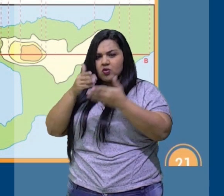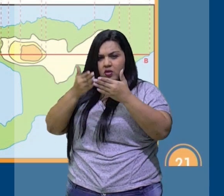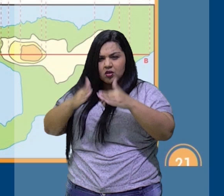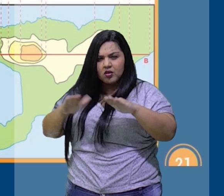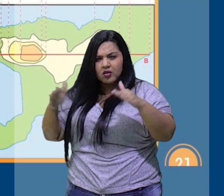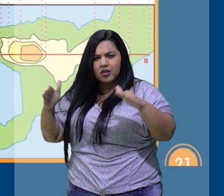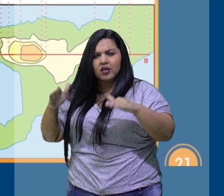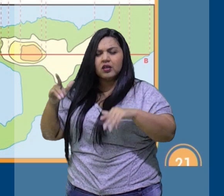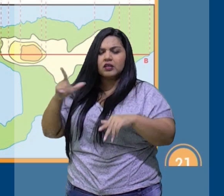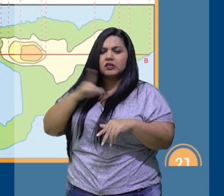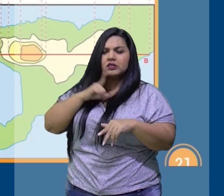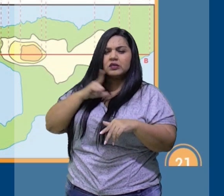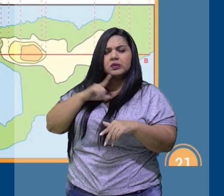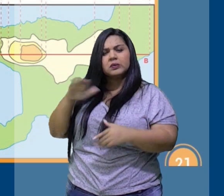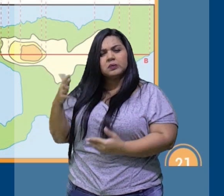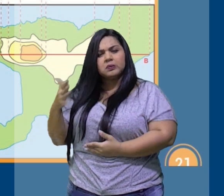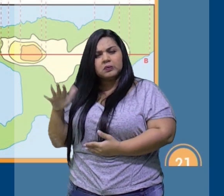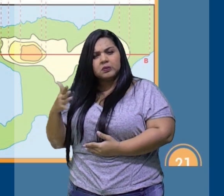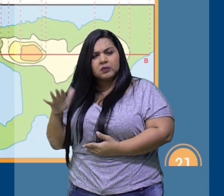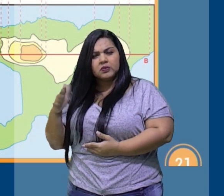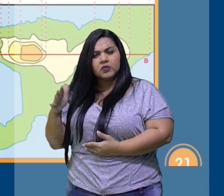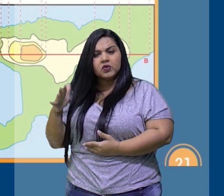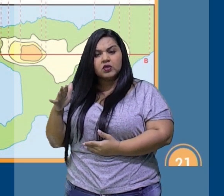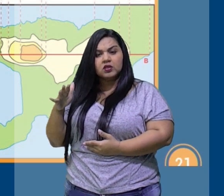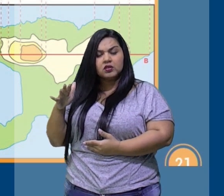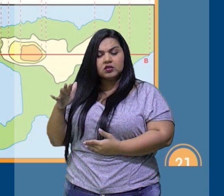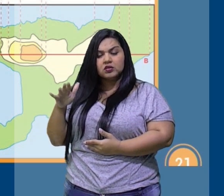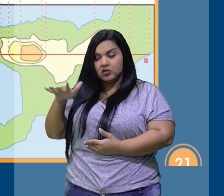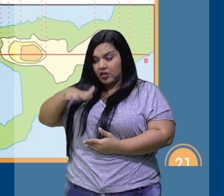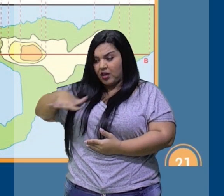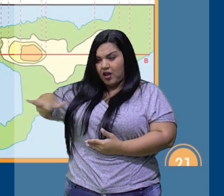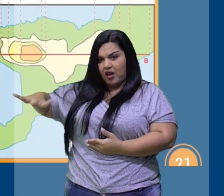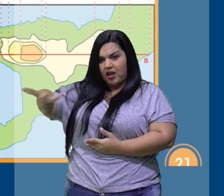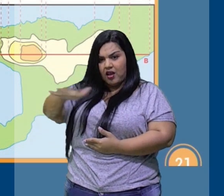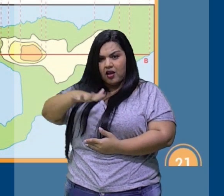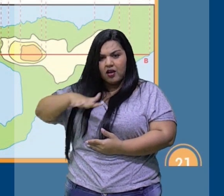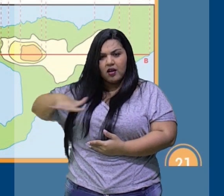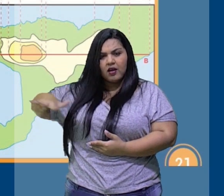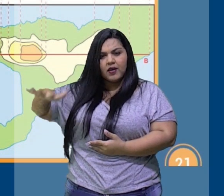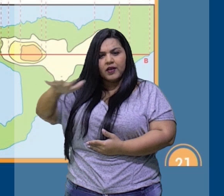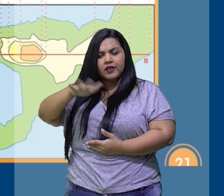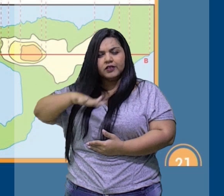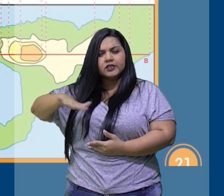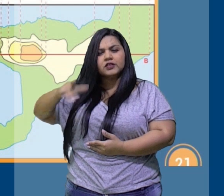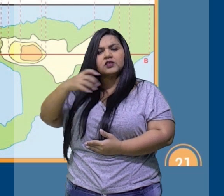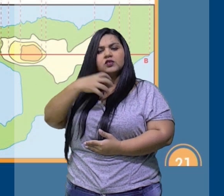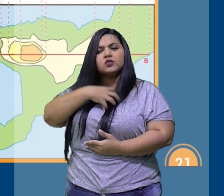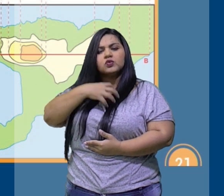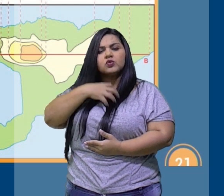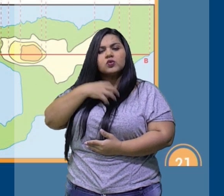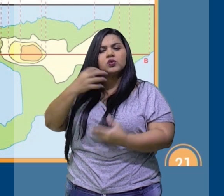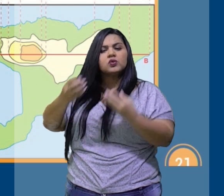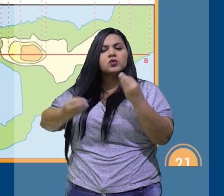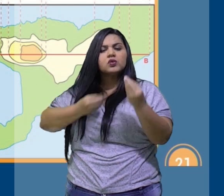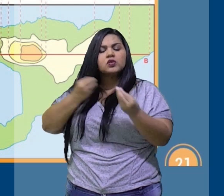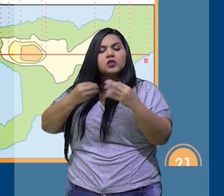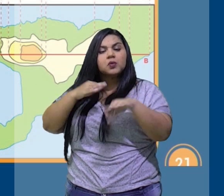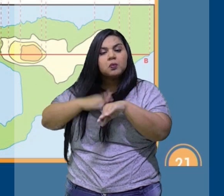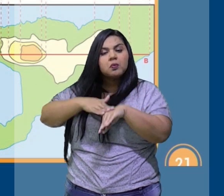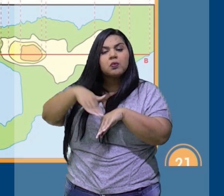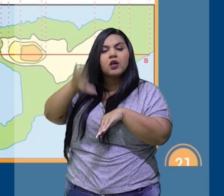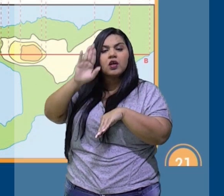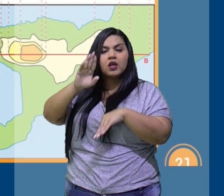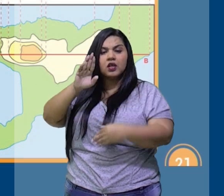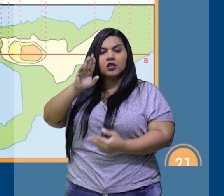menos esse acidente geográfico, né, essa forma de relevo com mais de